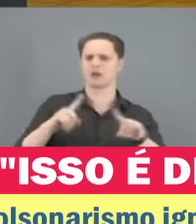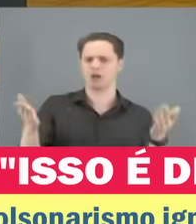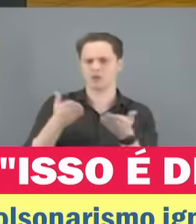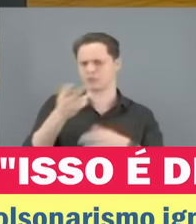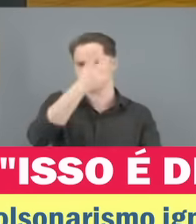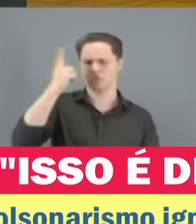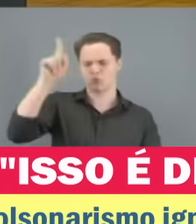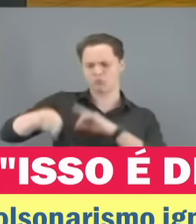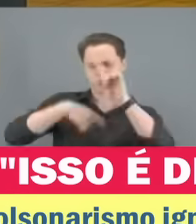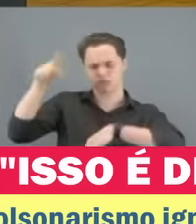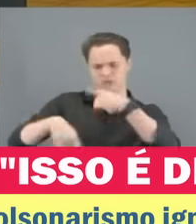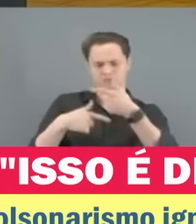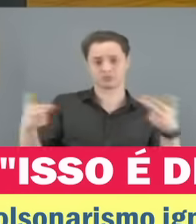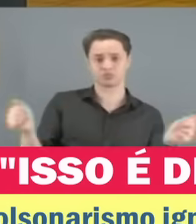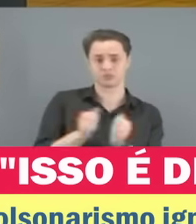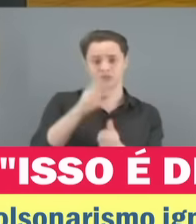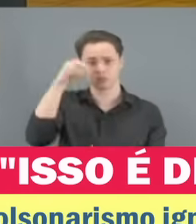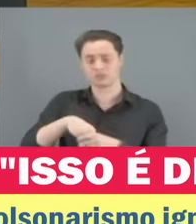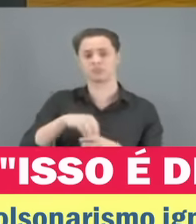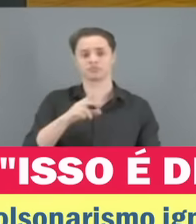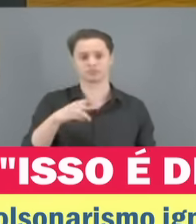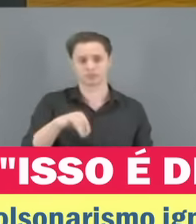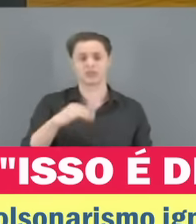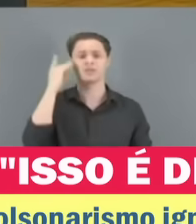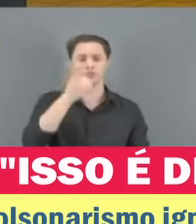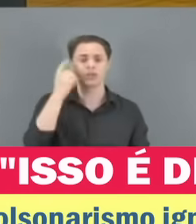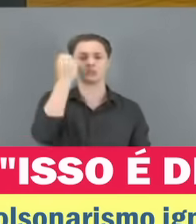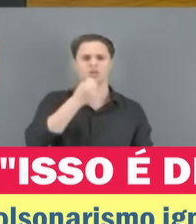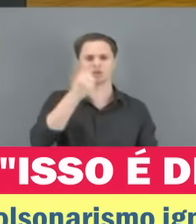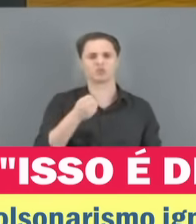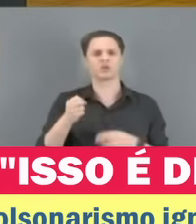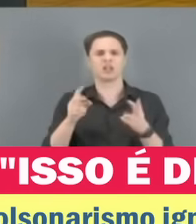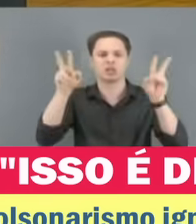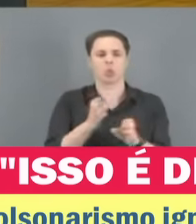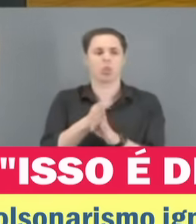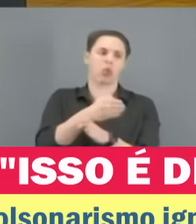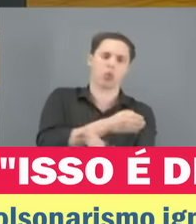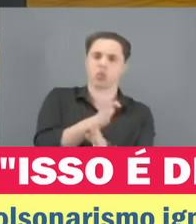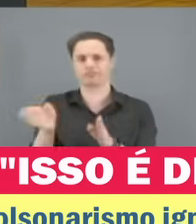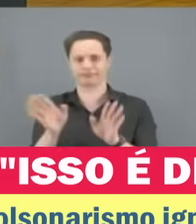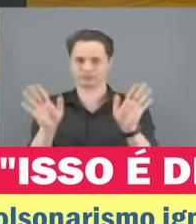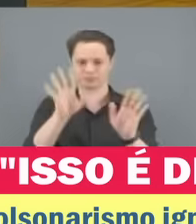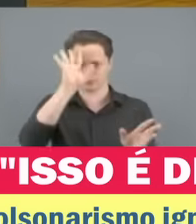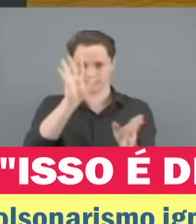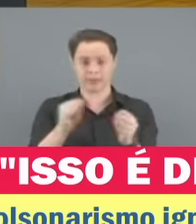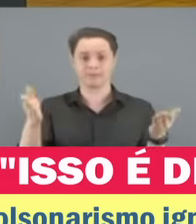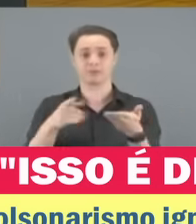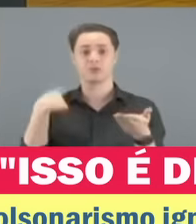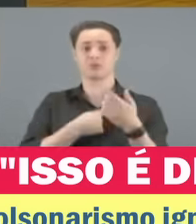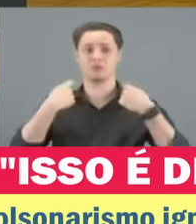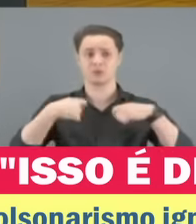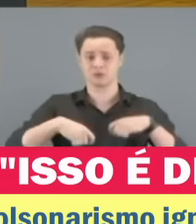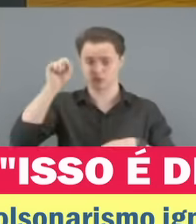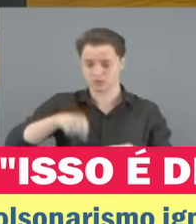que desmoralizem a Comissão Parlamentar de Inquérito e que deputados e senadores desviem do assunto. Presidente, para concluir, um pedido a Vossa Excelência. Nós precisamos, sim, a